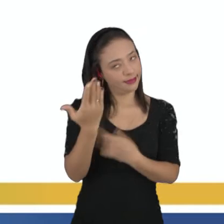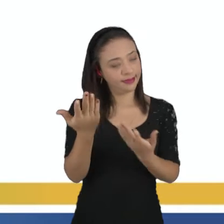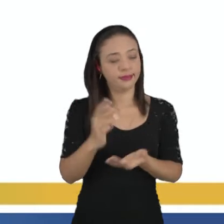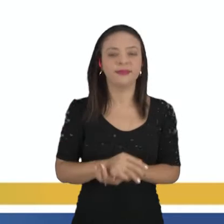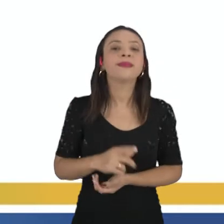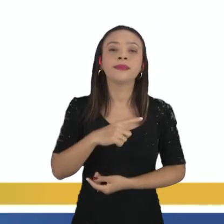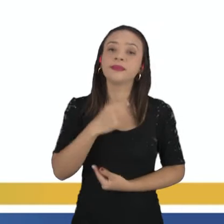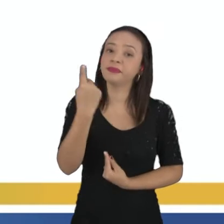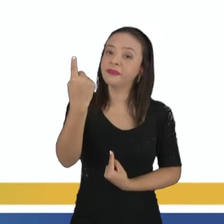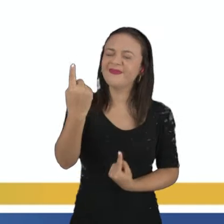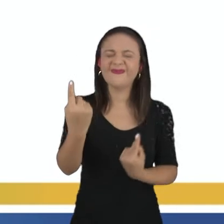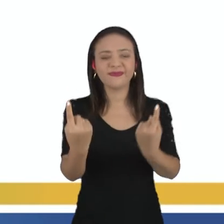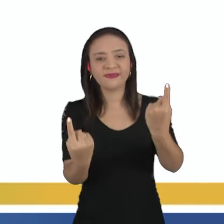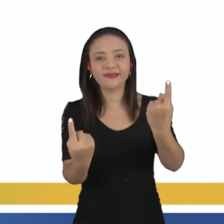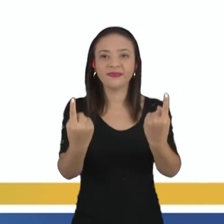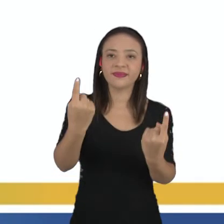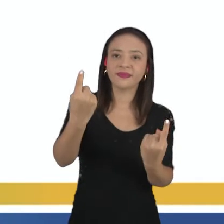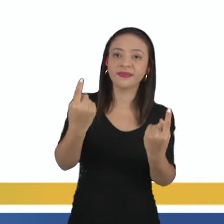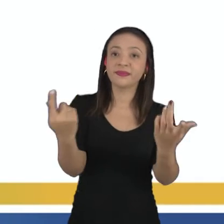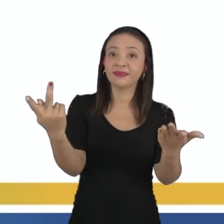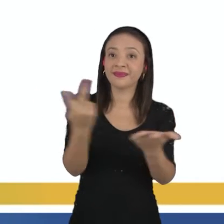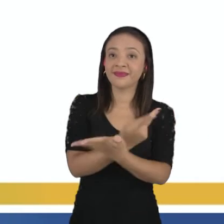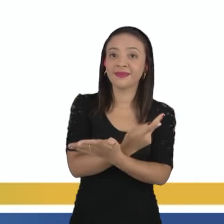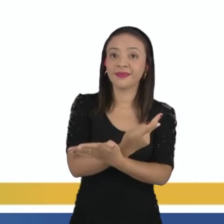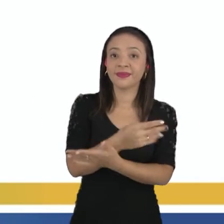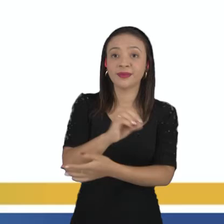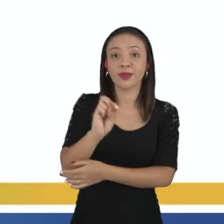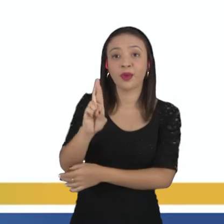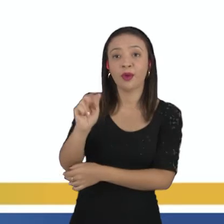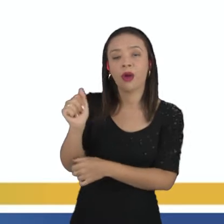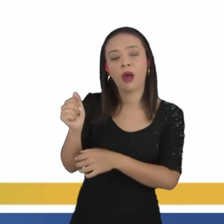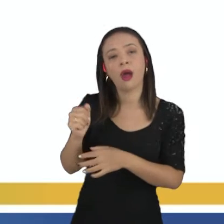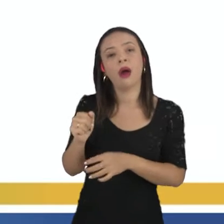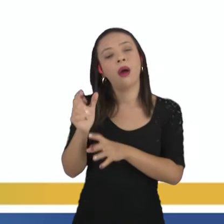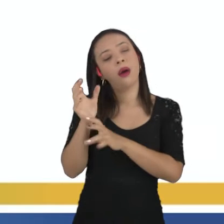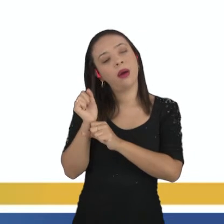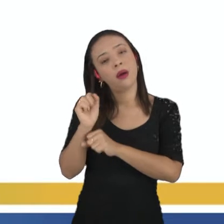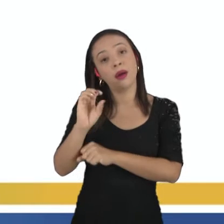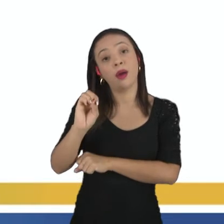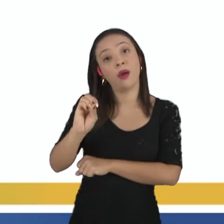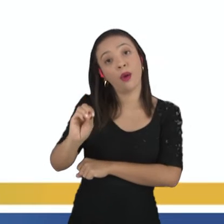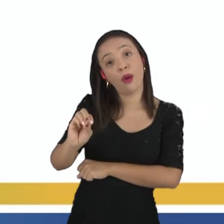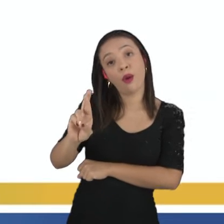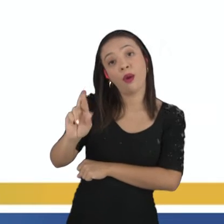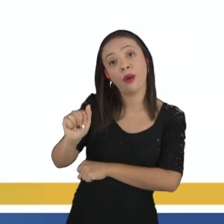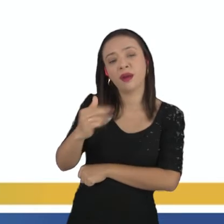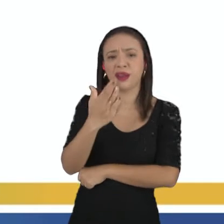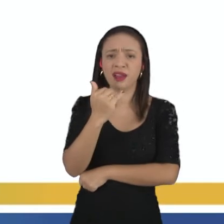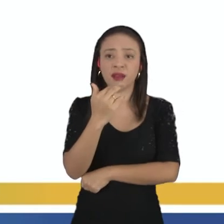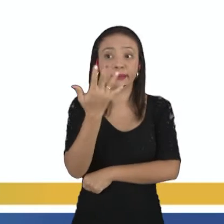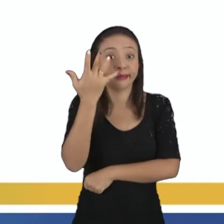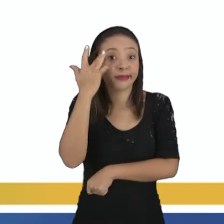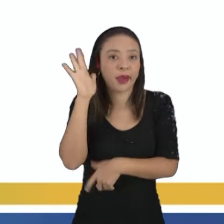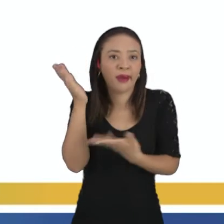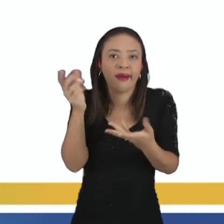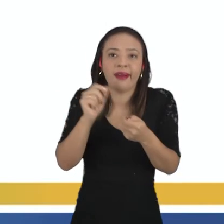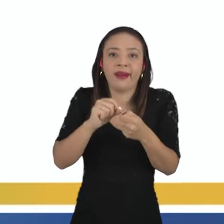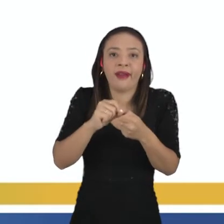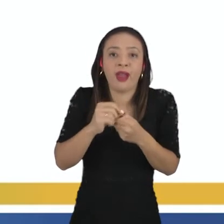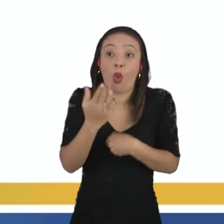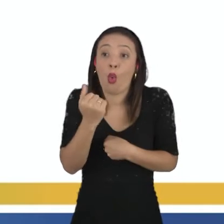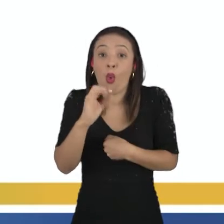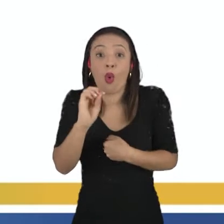uma alternância aí de situações da pessoa, né? Ora eu quero dormir, ora eu quero comer. Ele não sabe o que faz, come ou dorme. Então